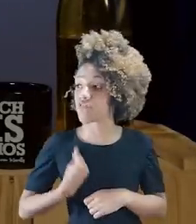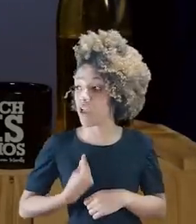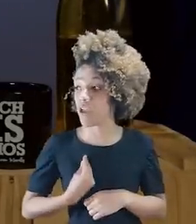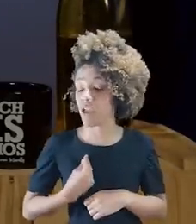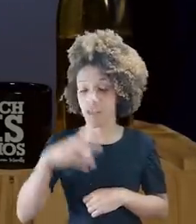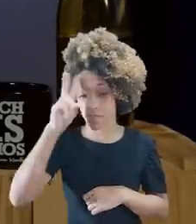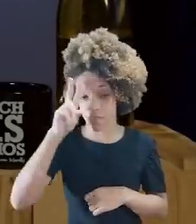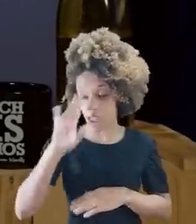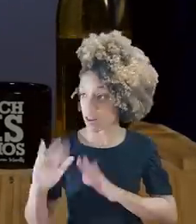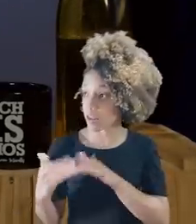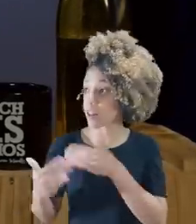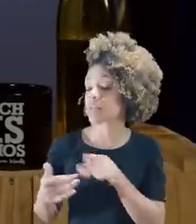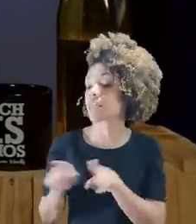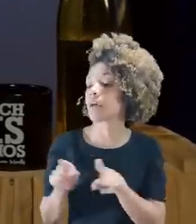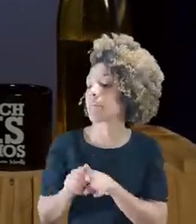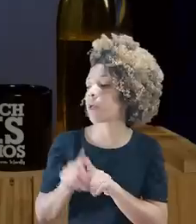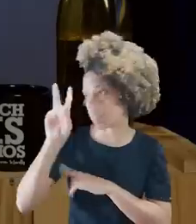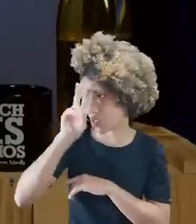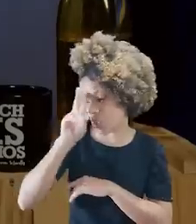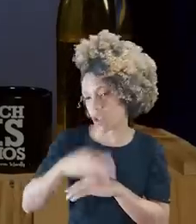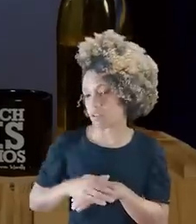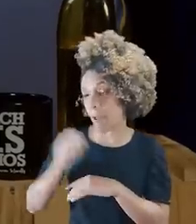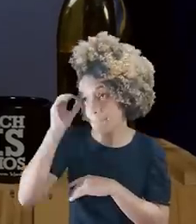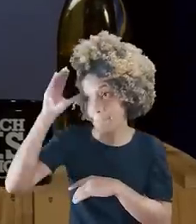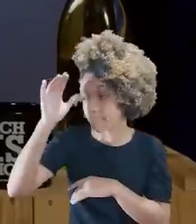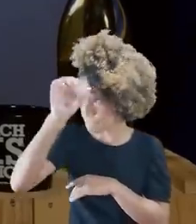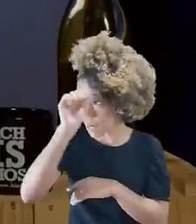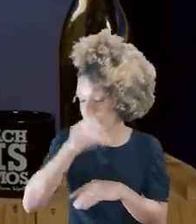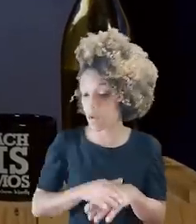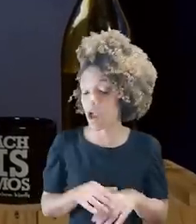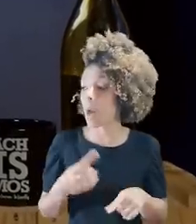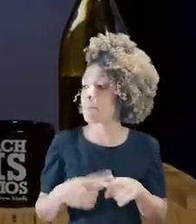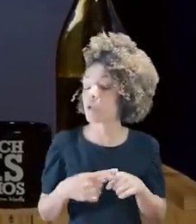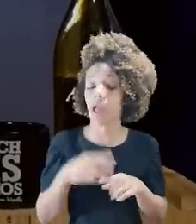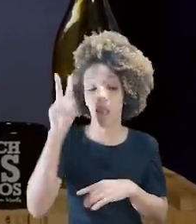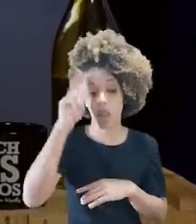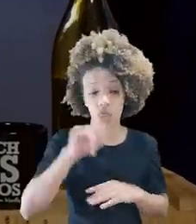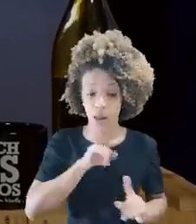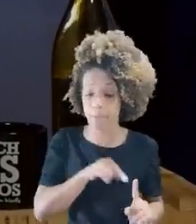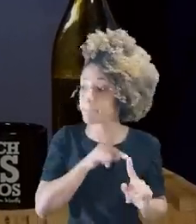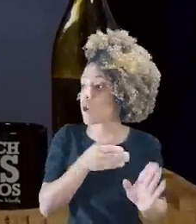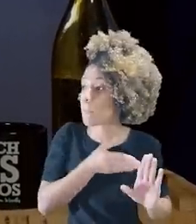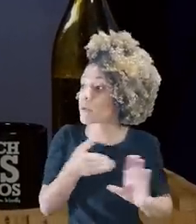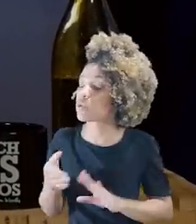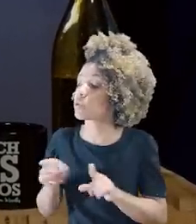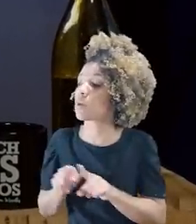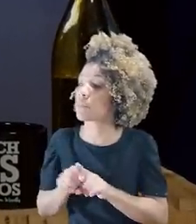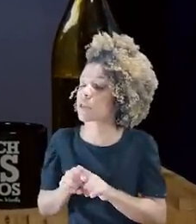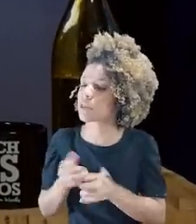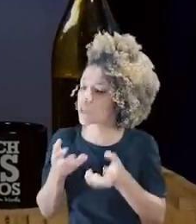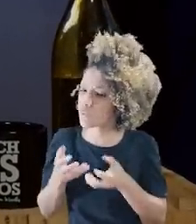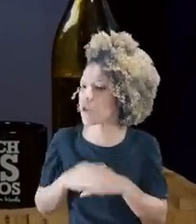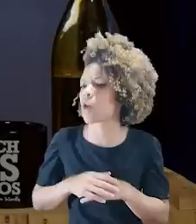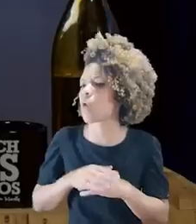algo legal entende não é eh é a mesma coisa dos likes entende por exemplo eu eu faço pane de